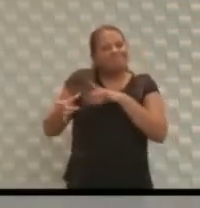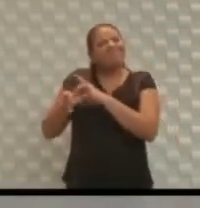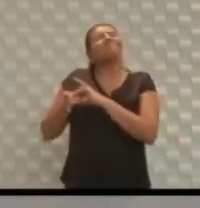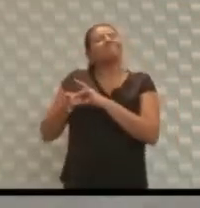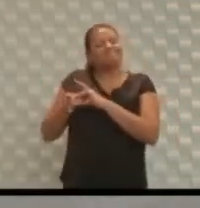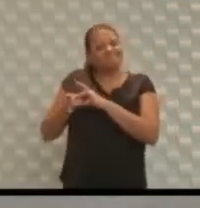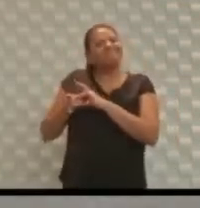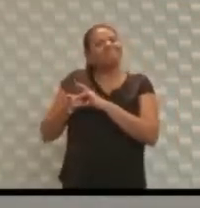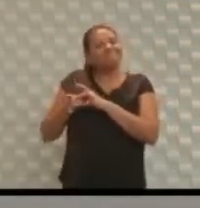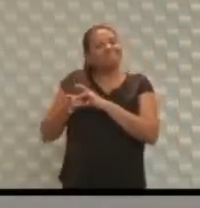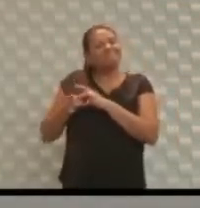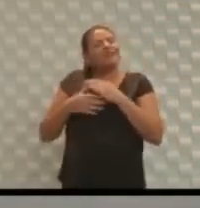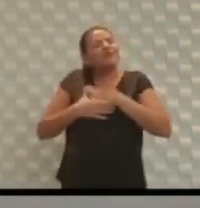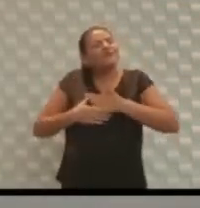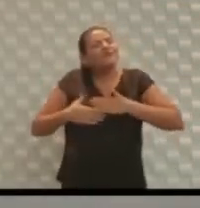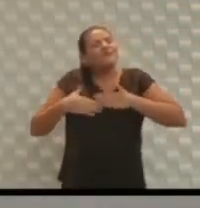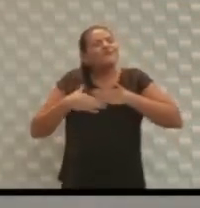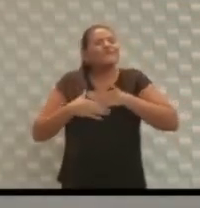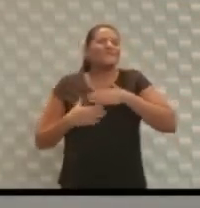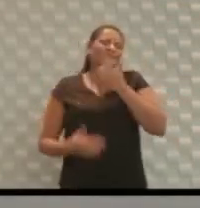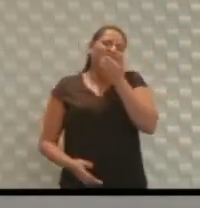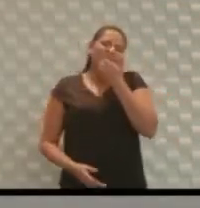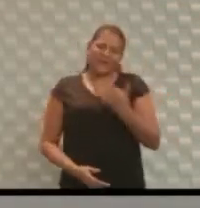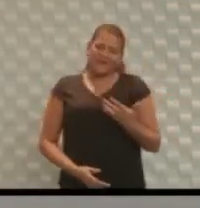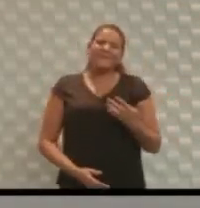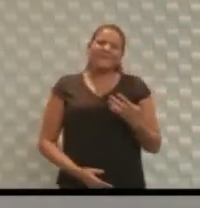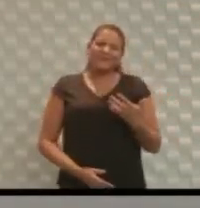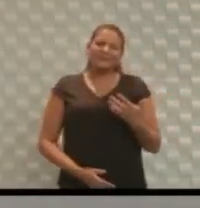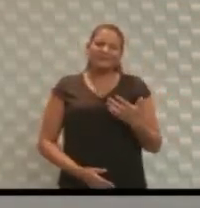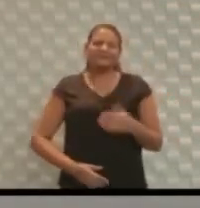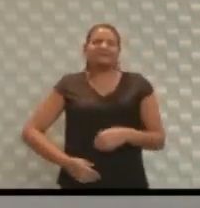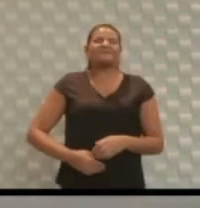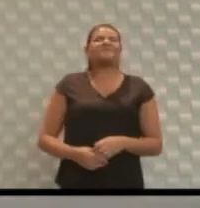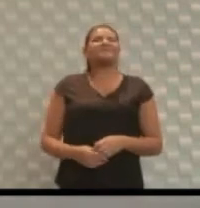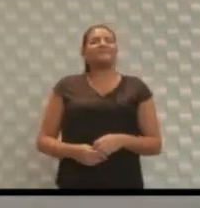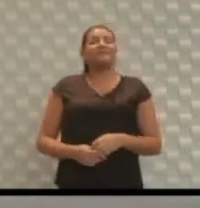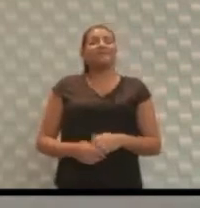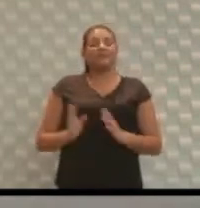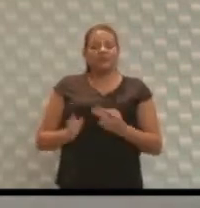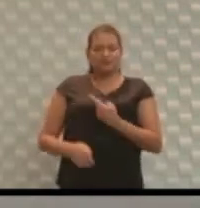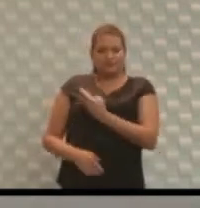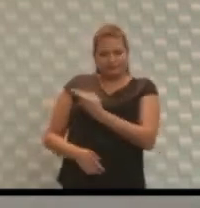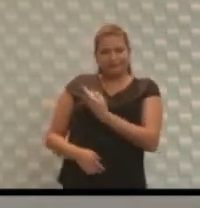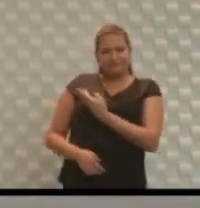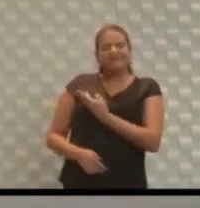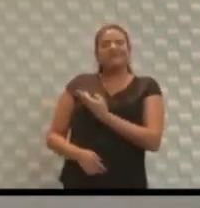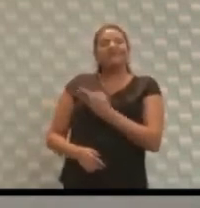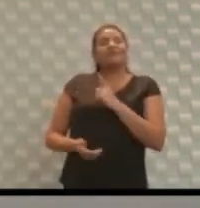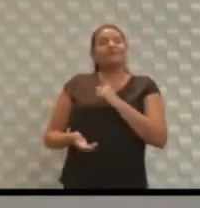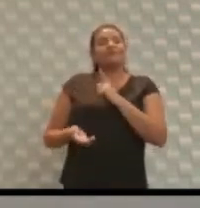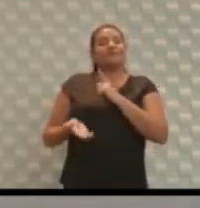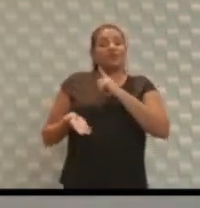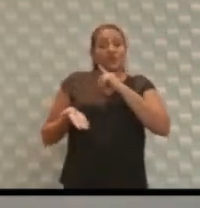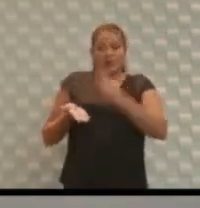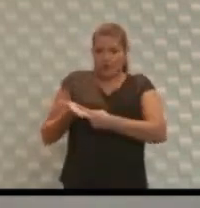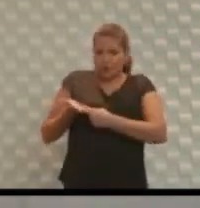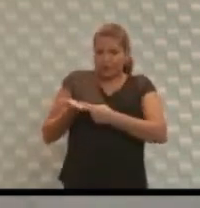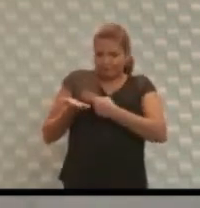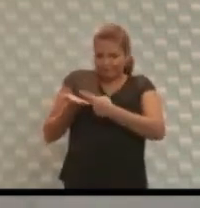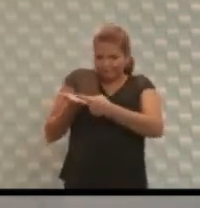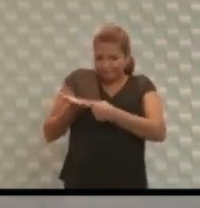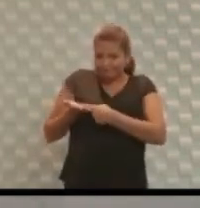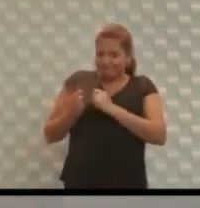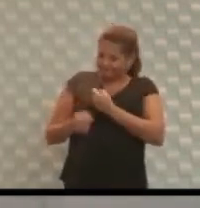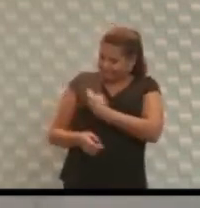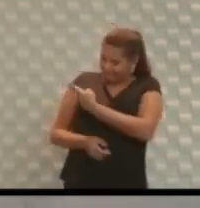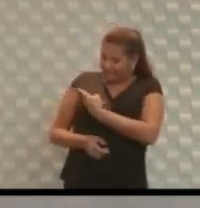esse relacionamento. Eu costumo falar, a gente fez um acordo. A gente fez o seguinte acordo, nós casamos